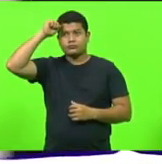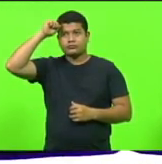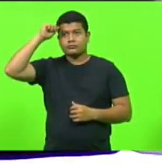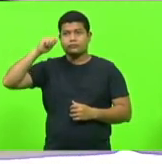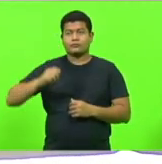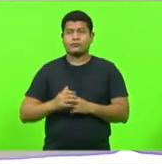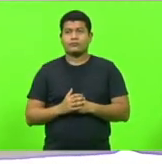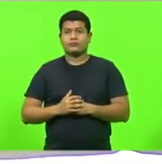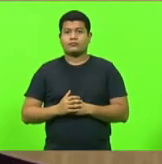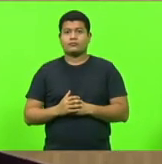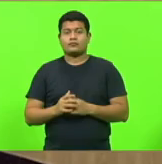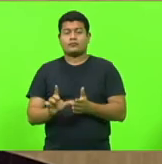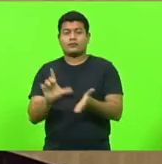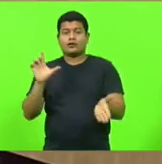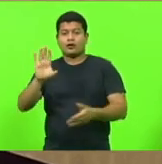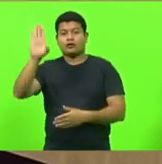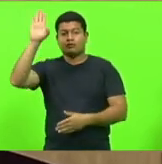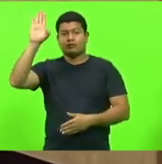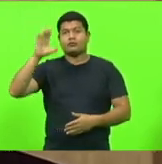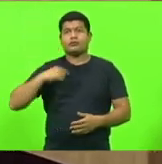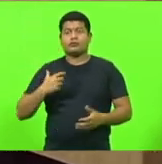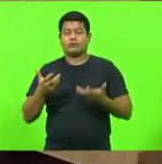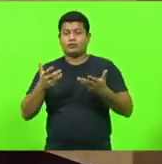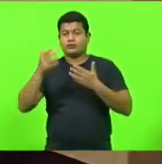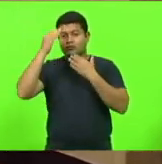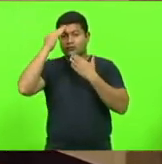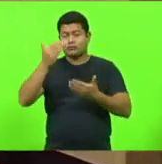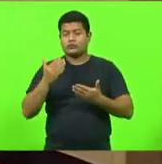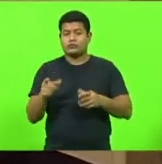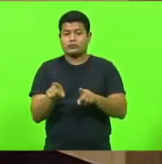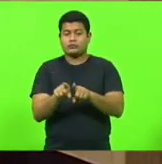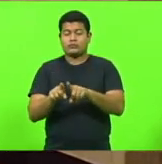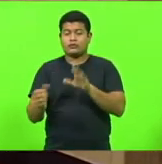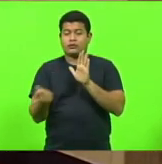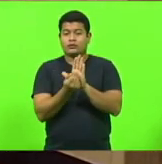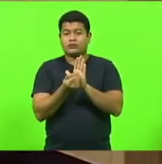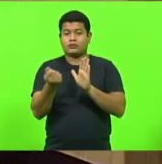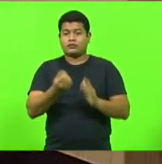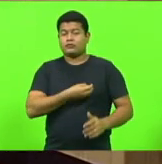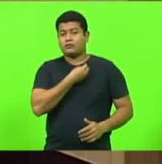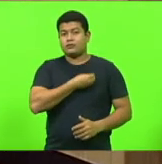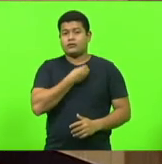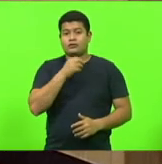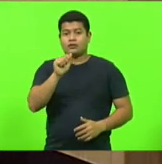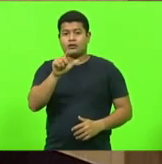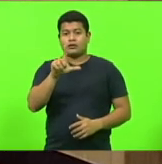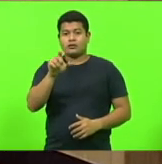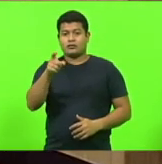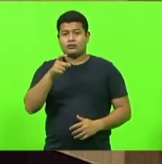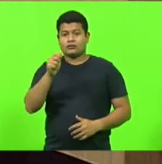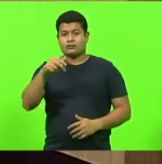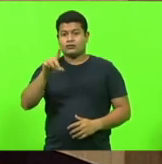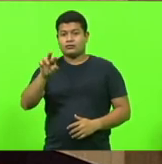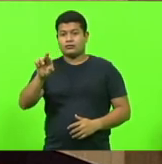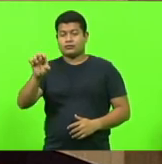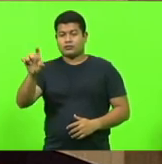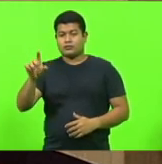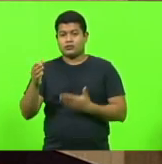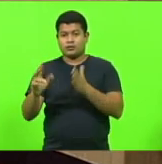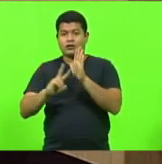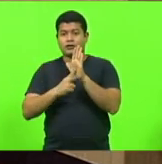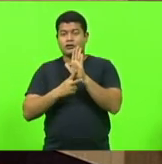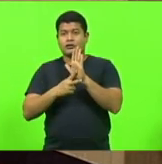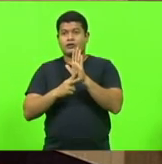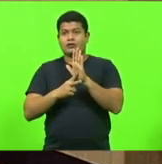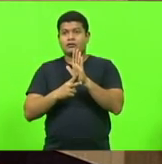Pela ordem, senhor presidente, agradeço. Só para registrar aqui também a presença do Alexandre Damasio, né, representante do Sindicato dos Guardas